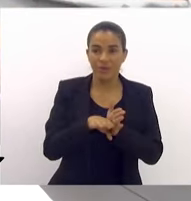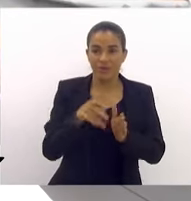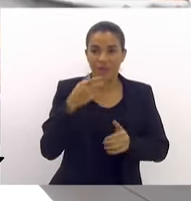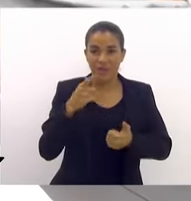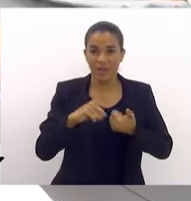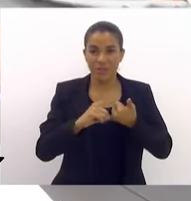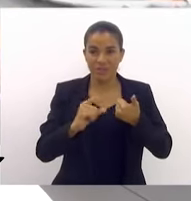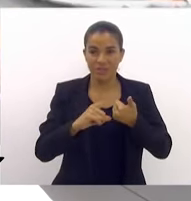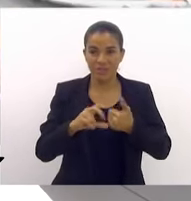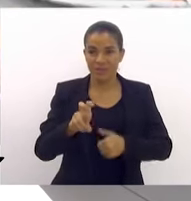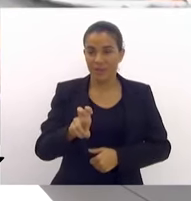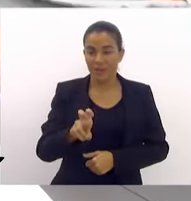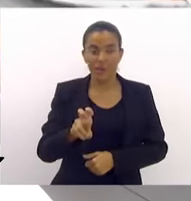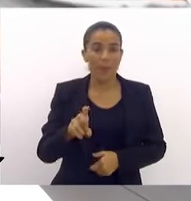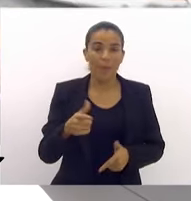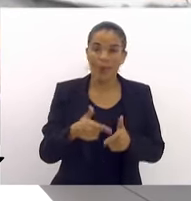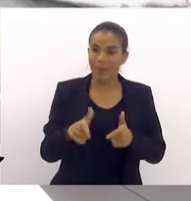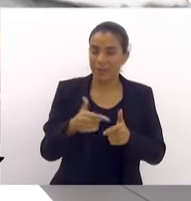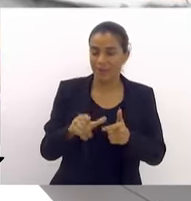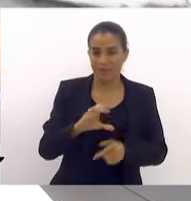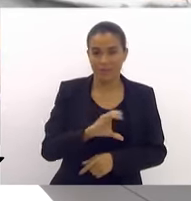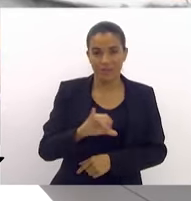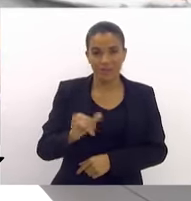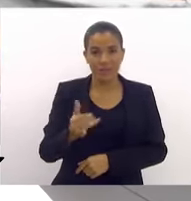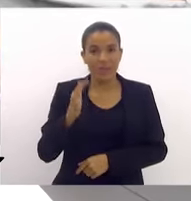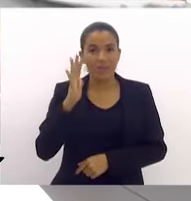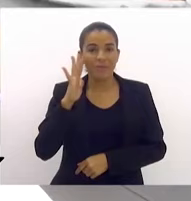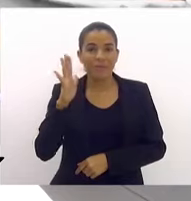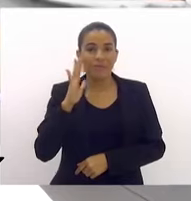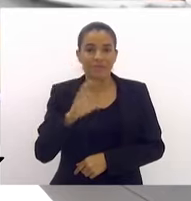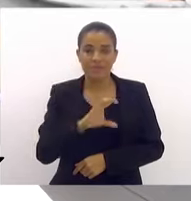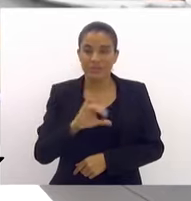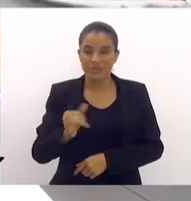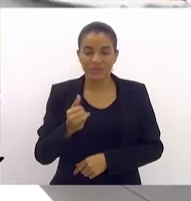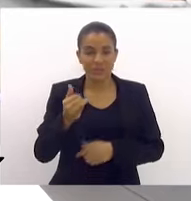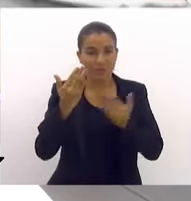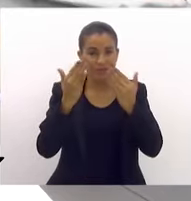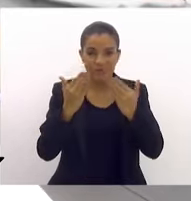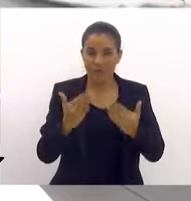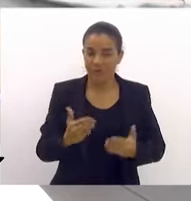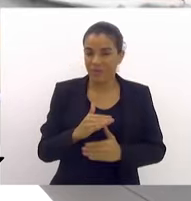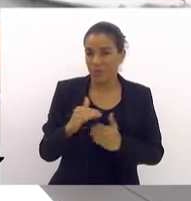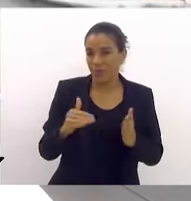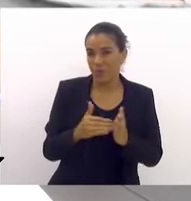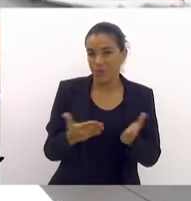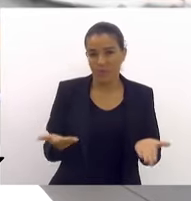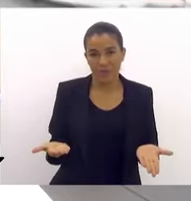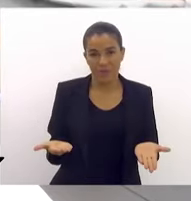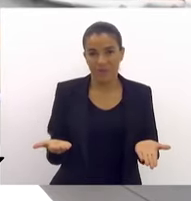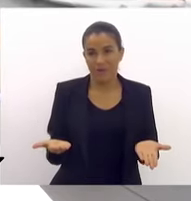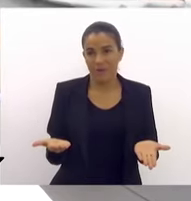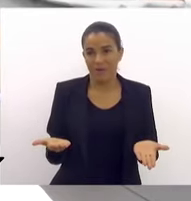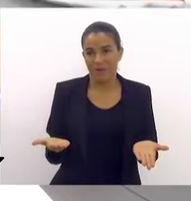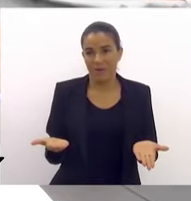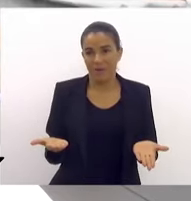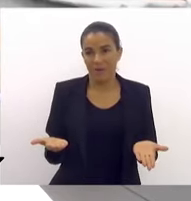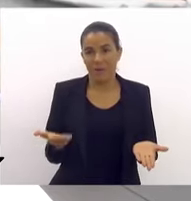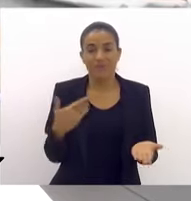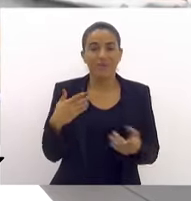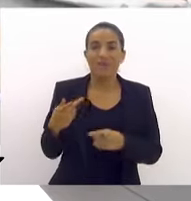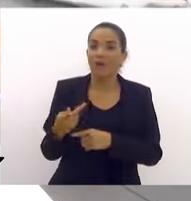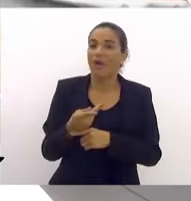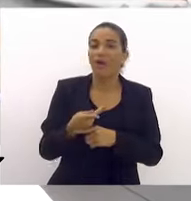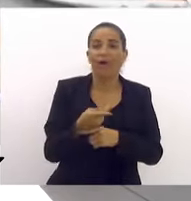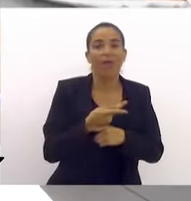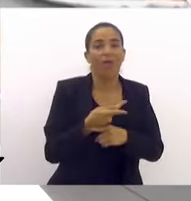artigo 5º acaba com a CCJ. Imagina a CCJ verificando isso tudo. A gente tem que tirar essa obrigação. A gente só vai ficar na rua atrás disso.